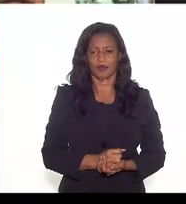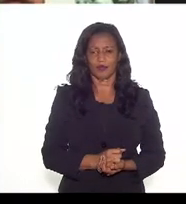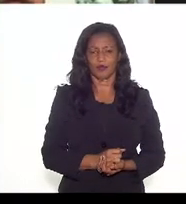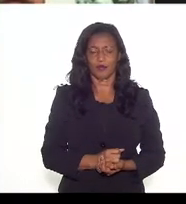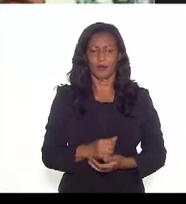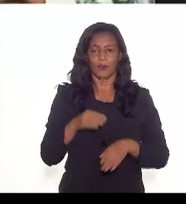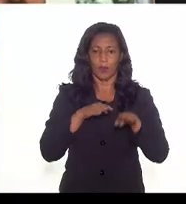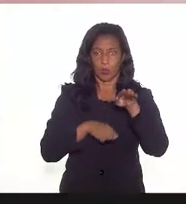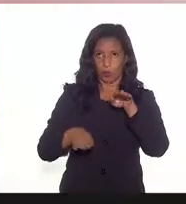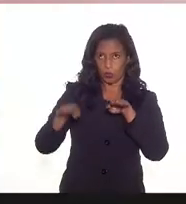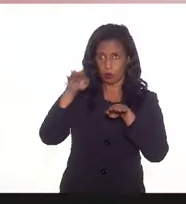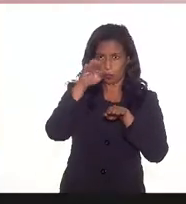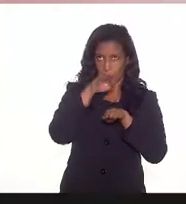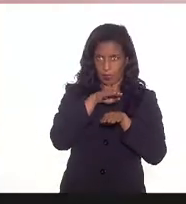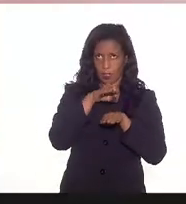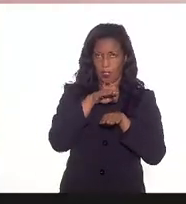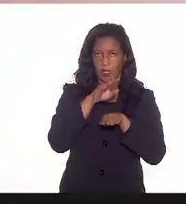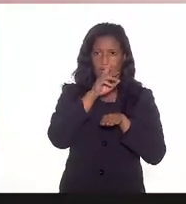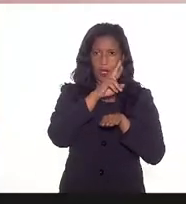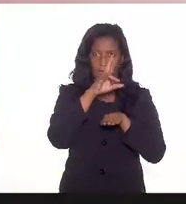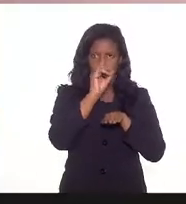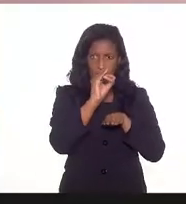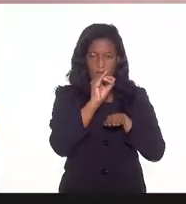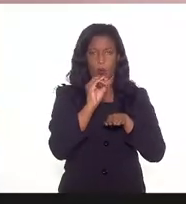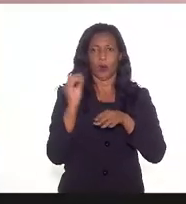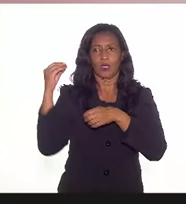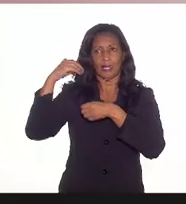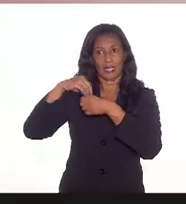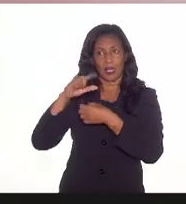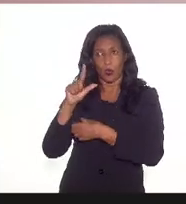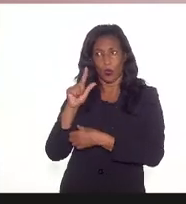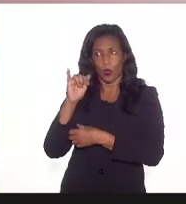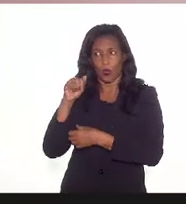O Supera Rio, ele vai ter um link dentro do AGRio,